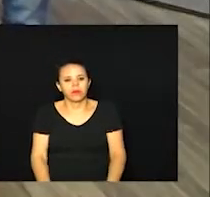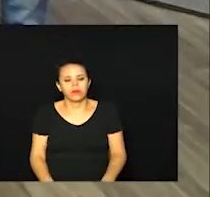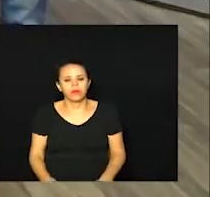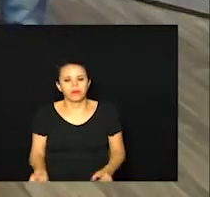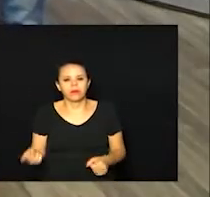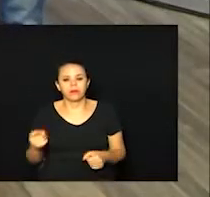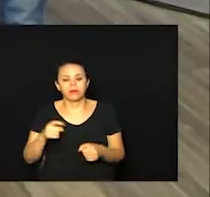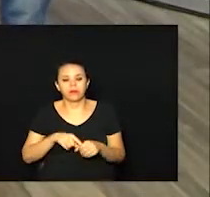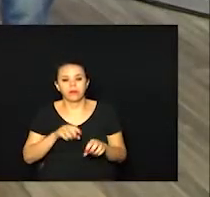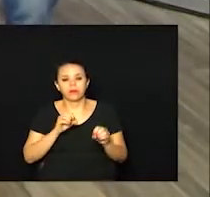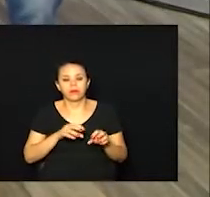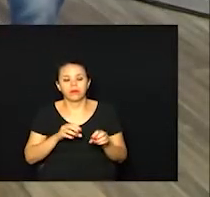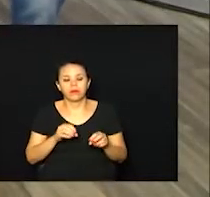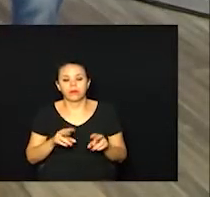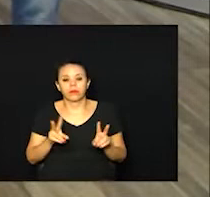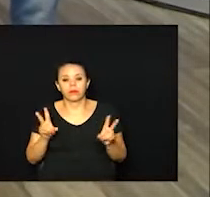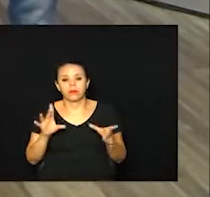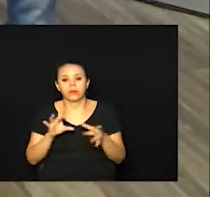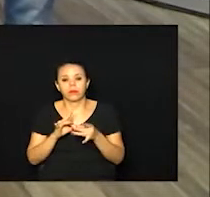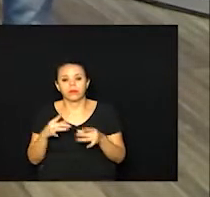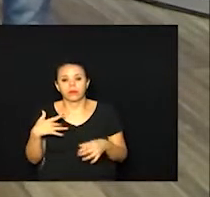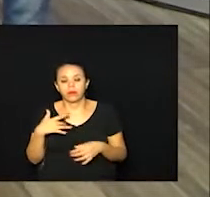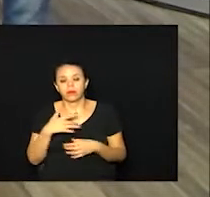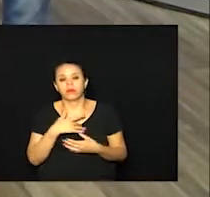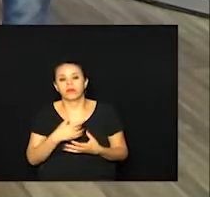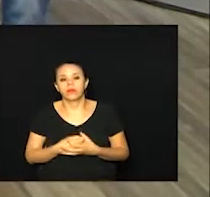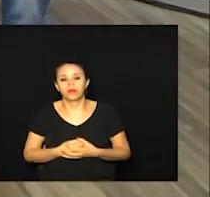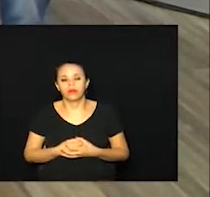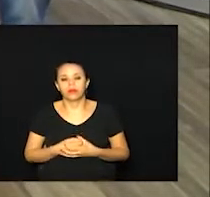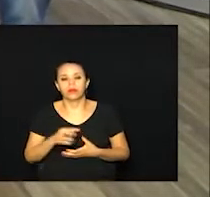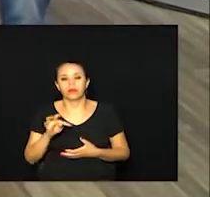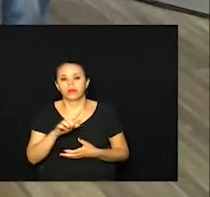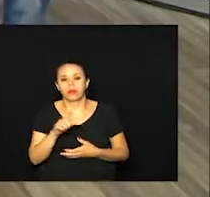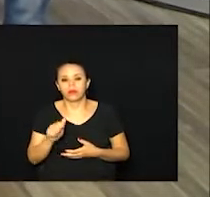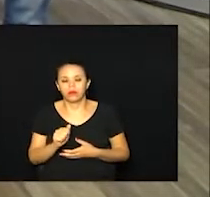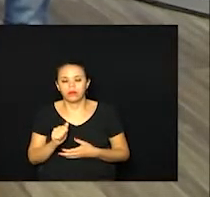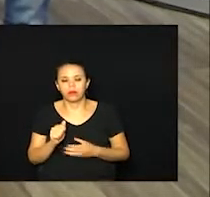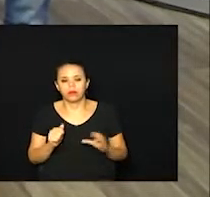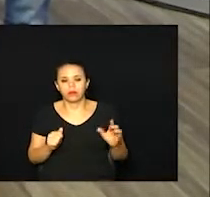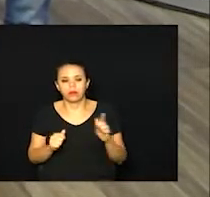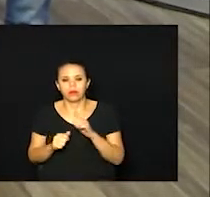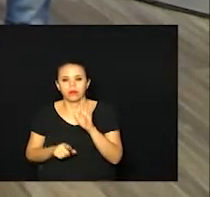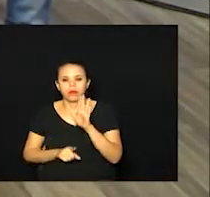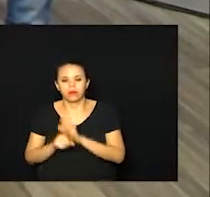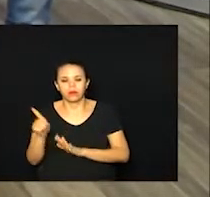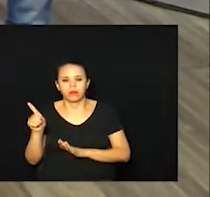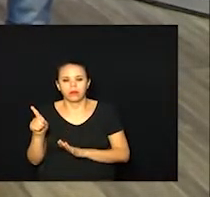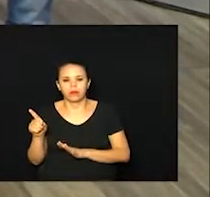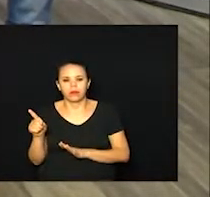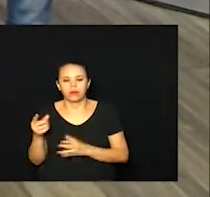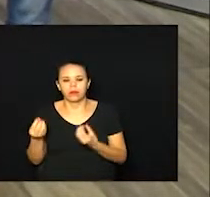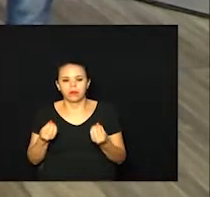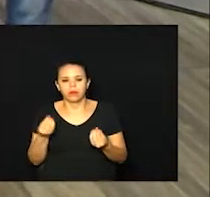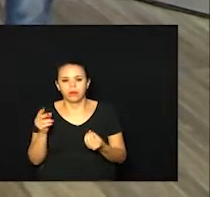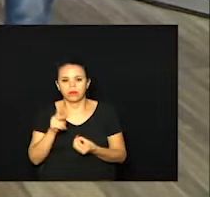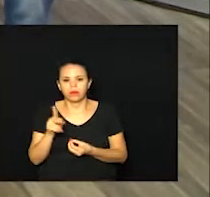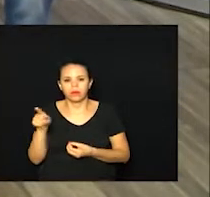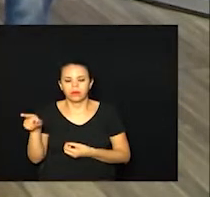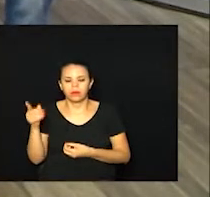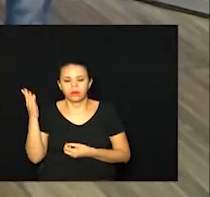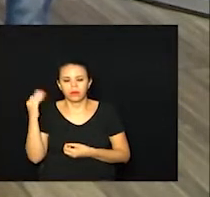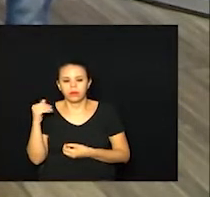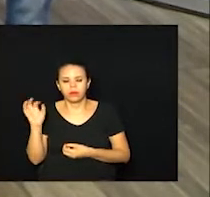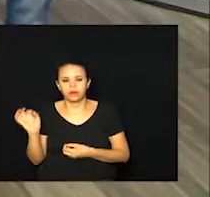de educação, que está muito aliado com a saúde, porque a Terezinha do Campo Grande, ela pergunta. Vereador, como professor, o senhor